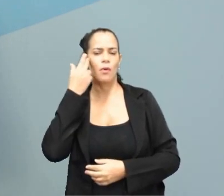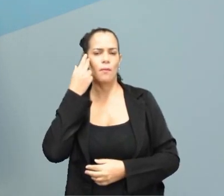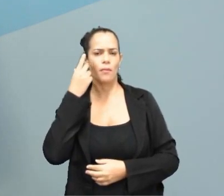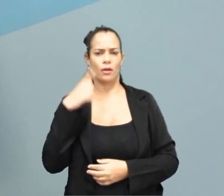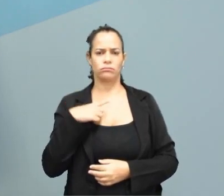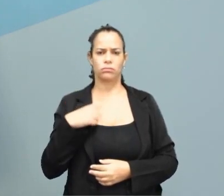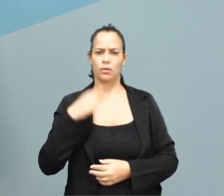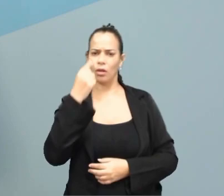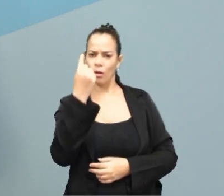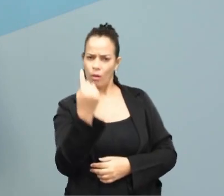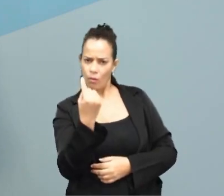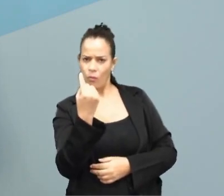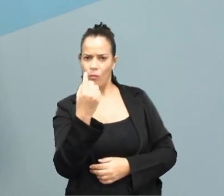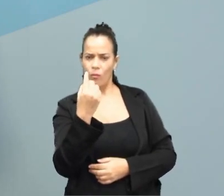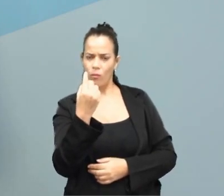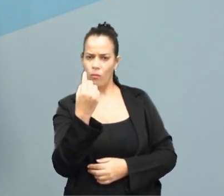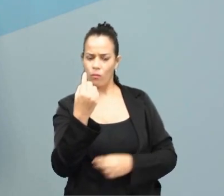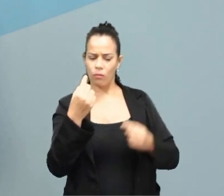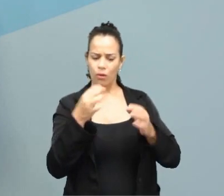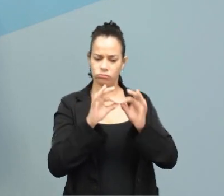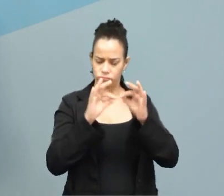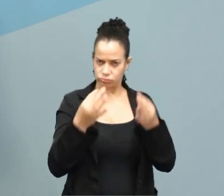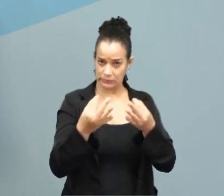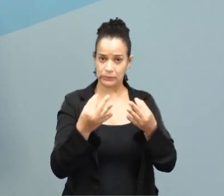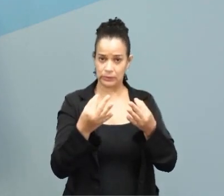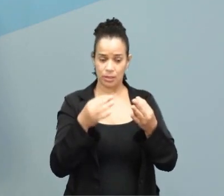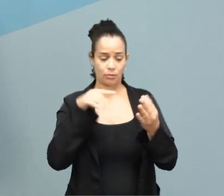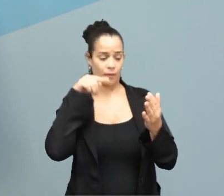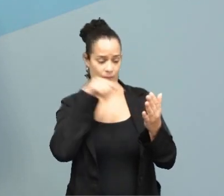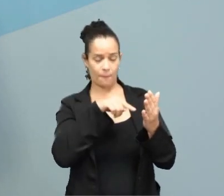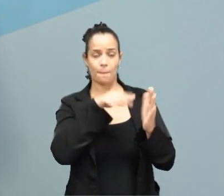único fato e a partir desse único fato